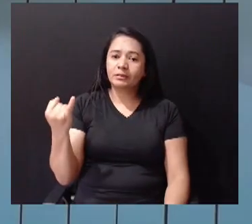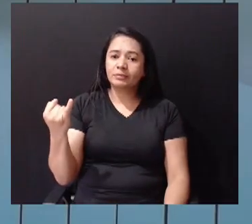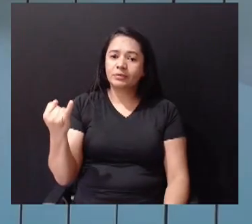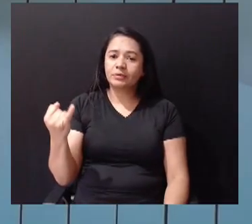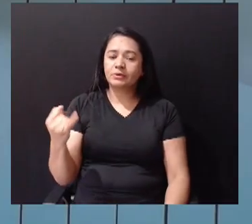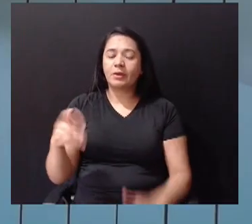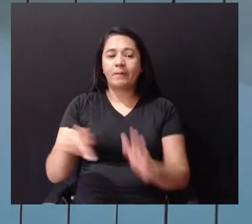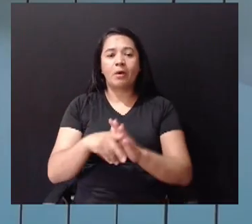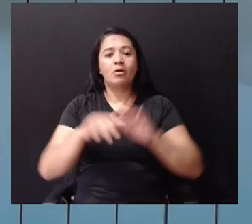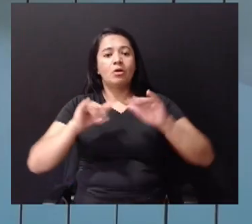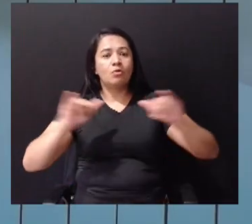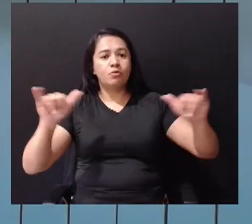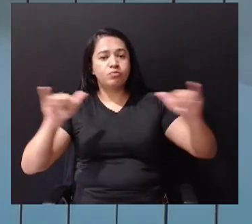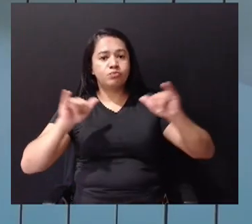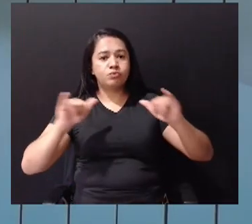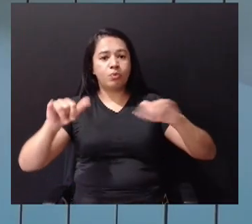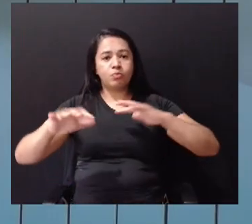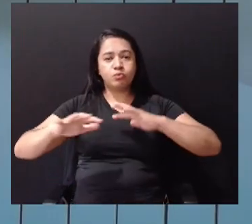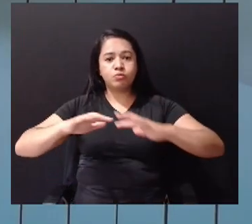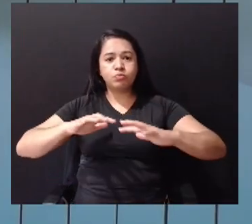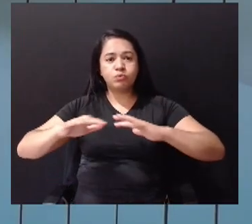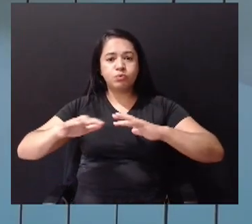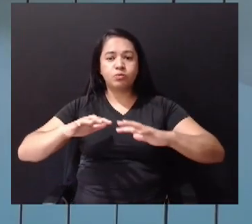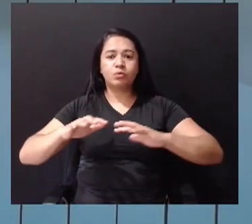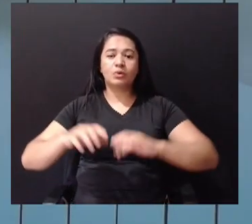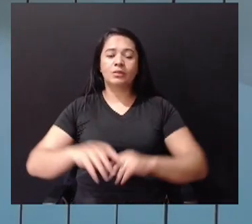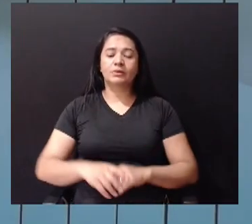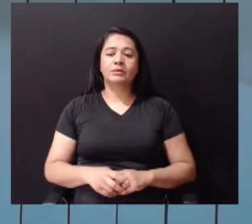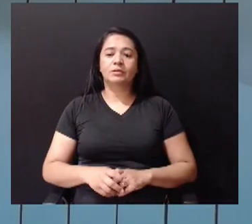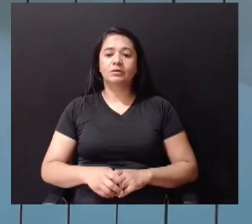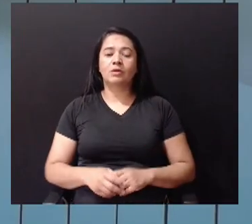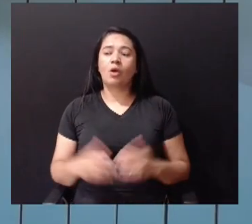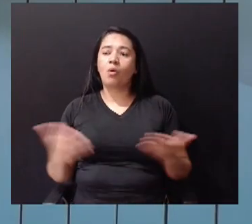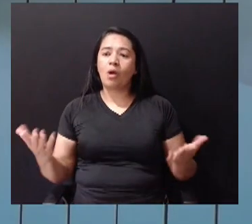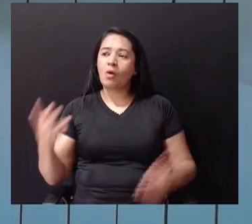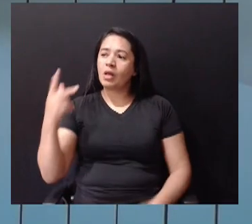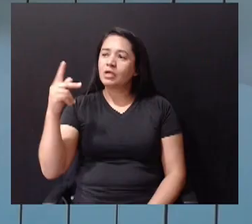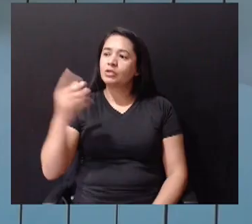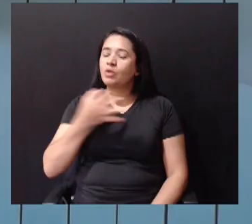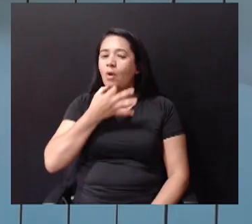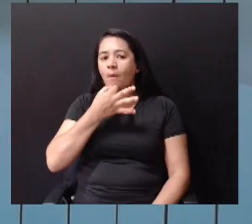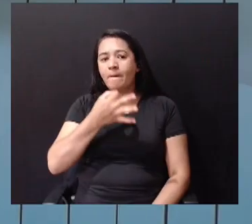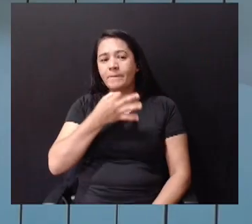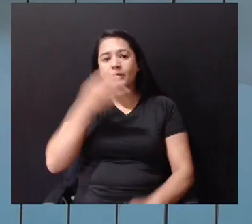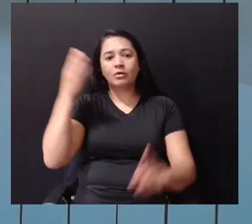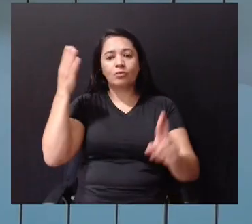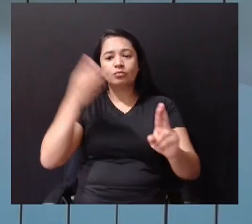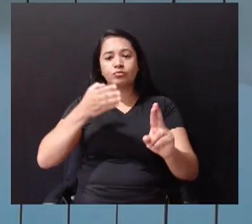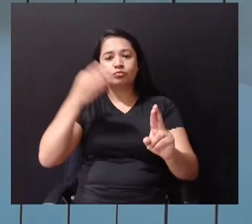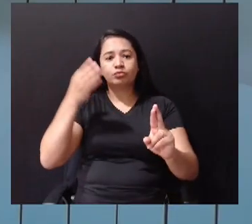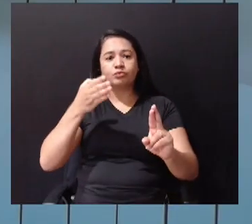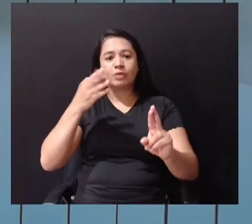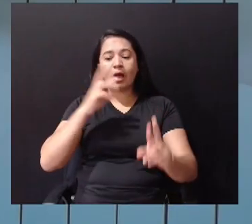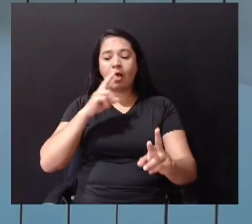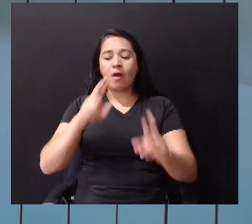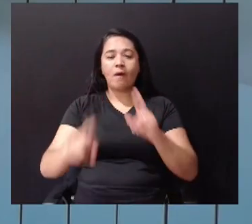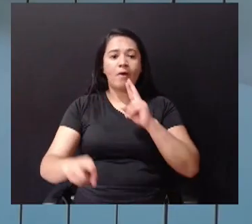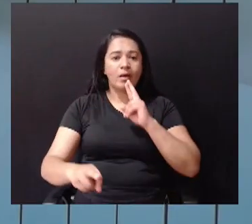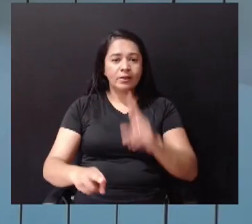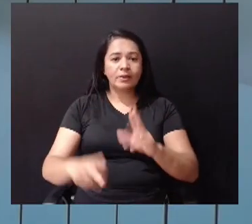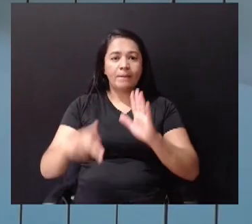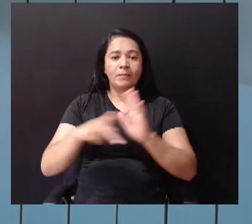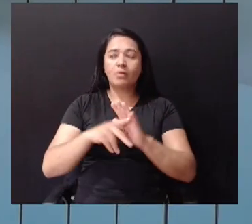dessa mobilização e qual que é a sua avaliação referente ao resultado dessa campanha que